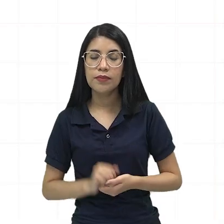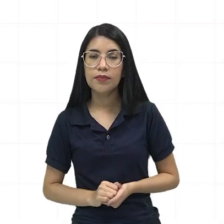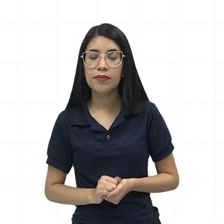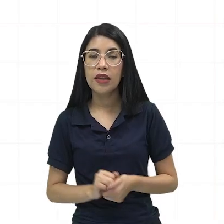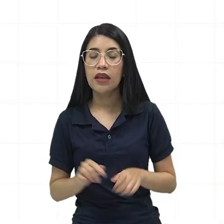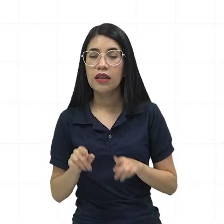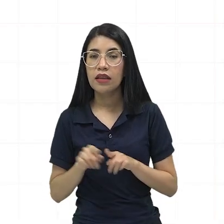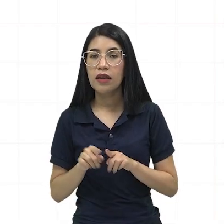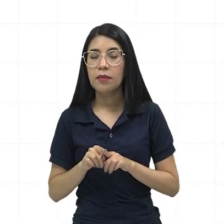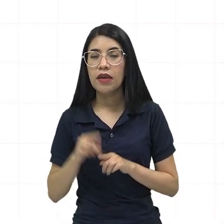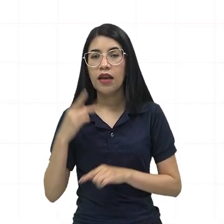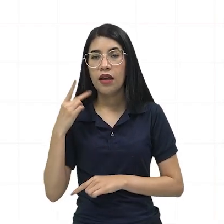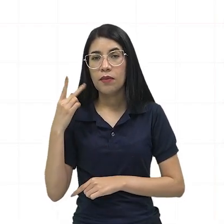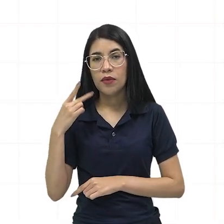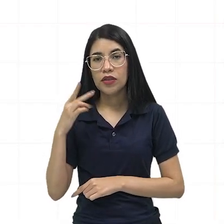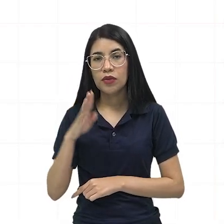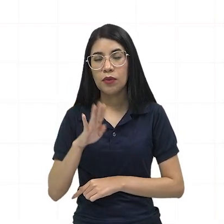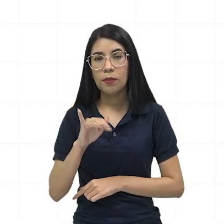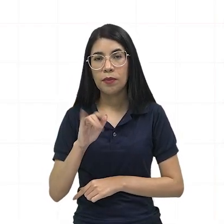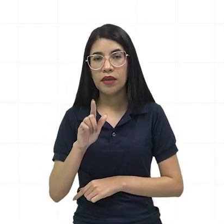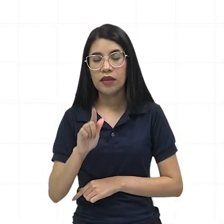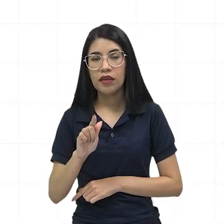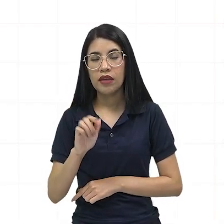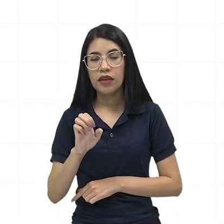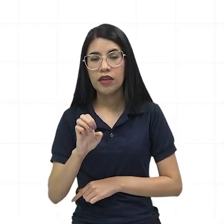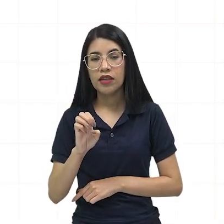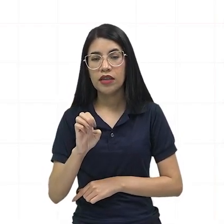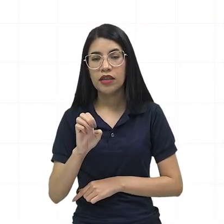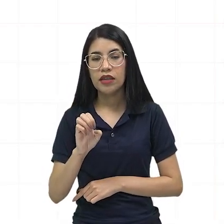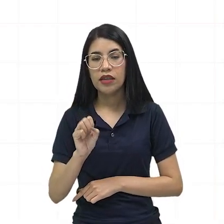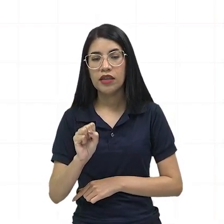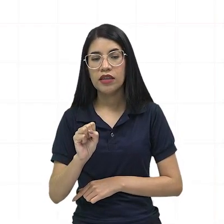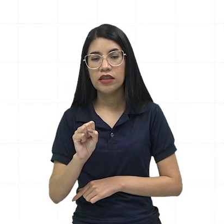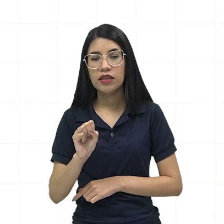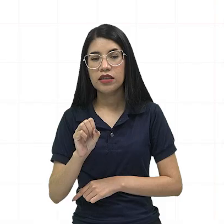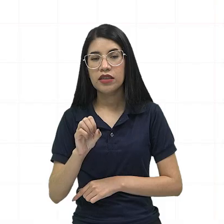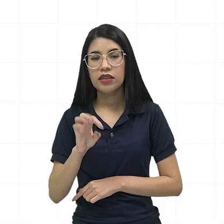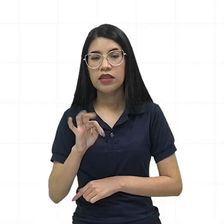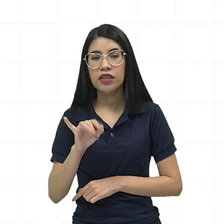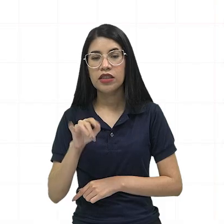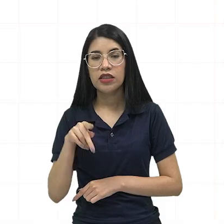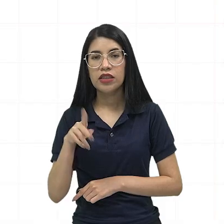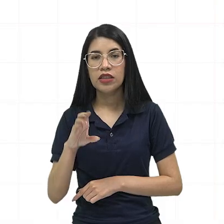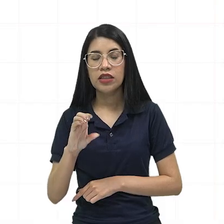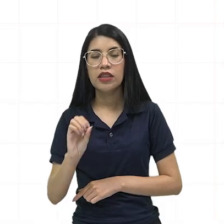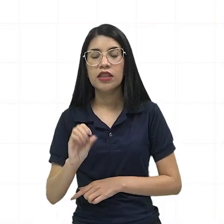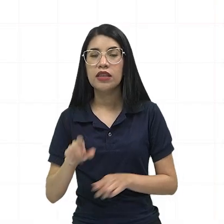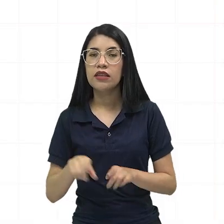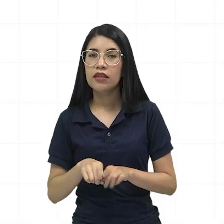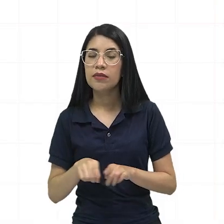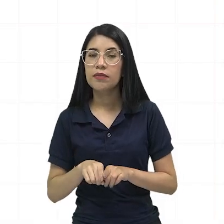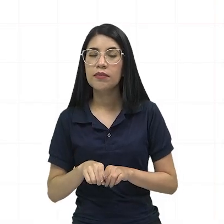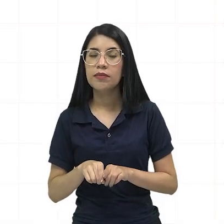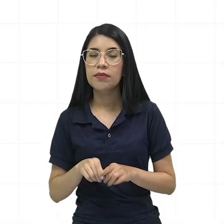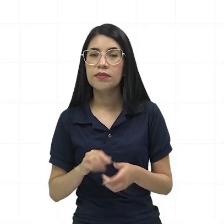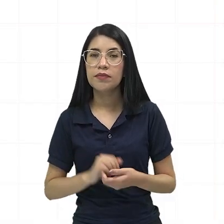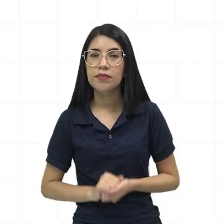a política do Big Stick, ou grande porrete, também foi colocado em voga nesse momento.